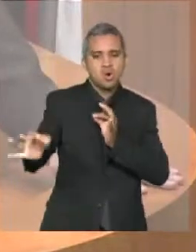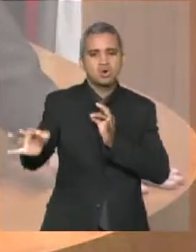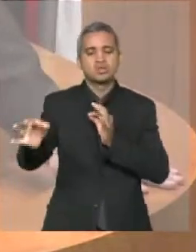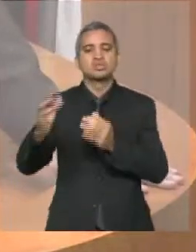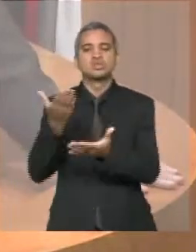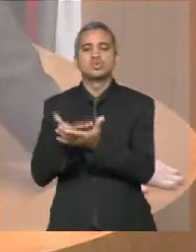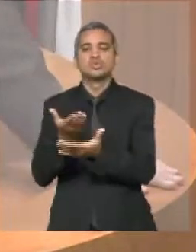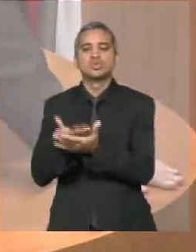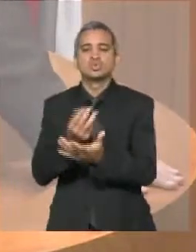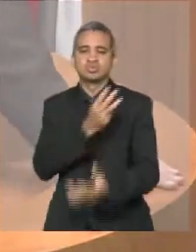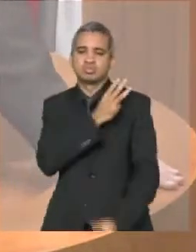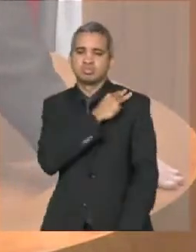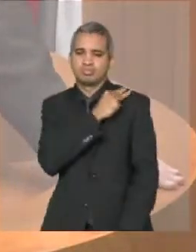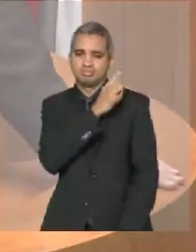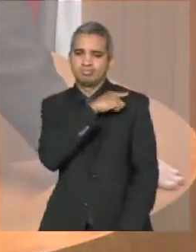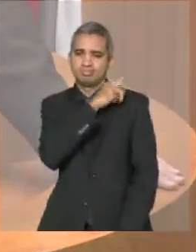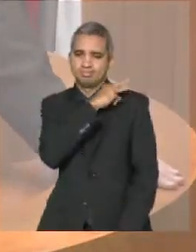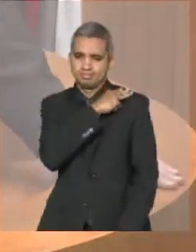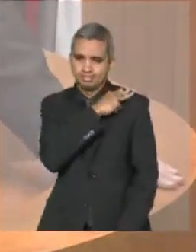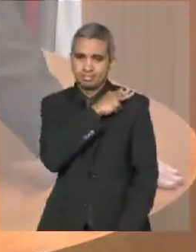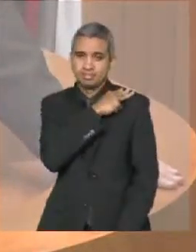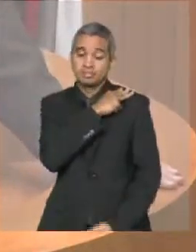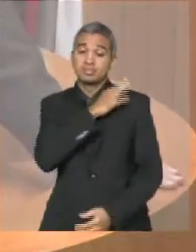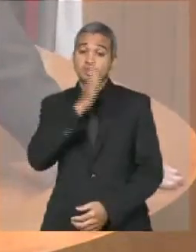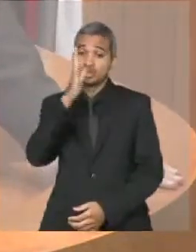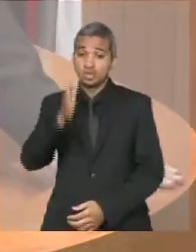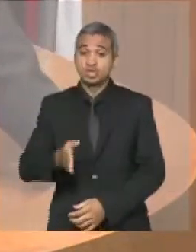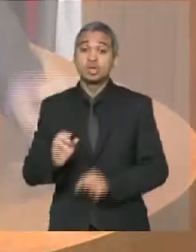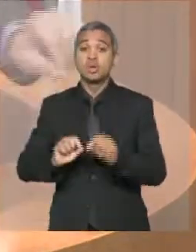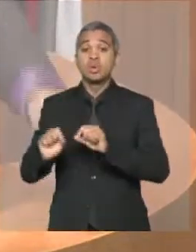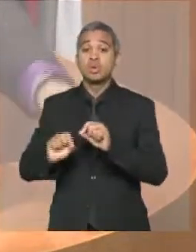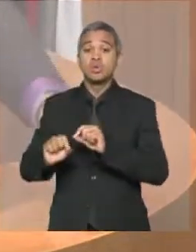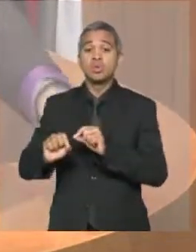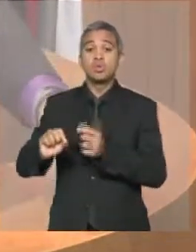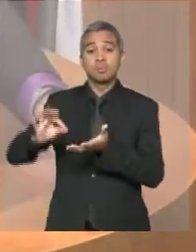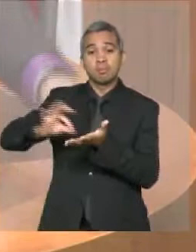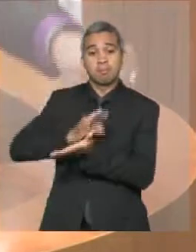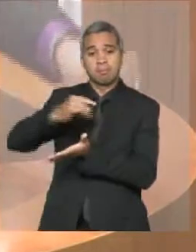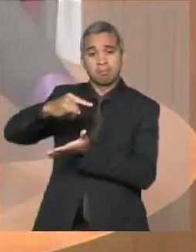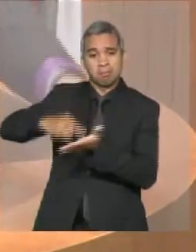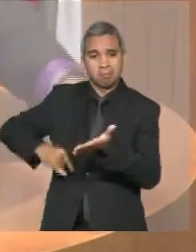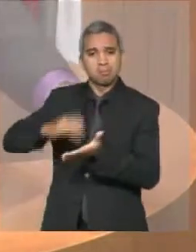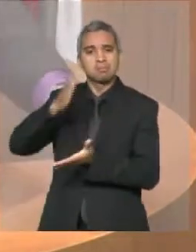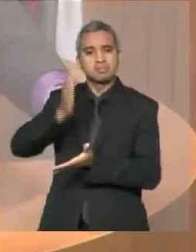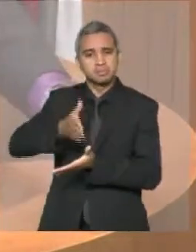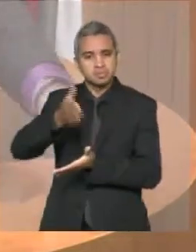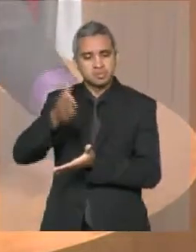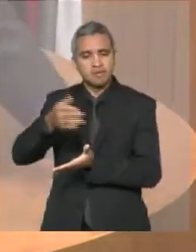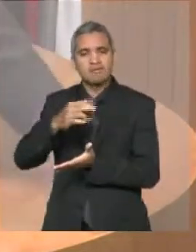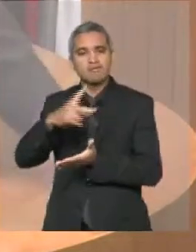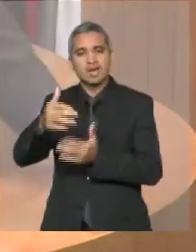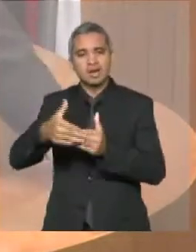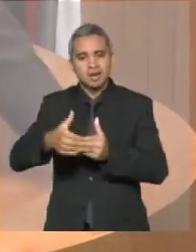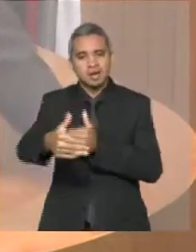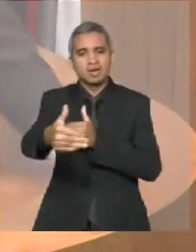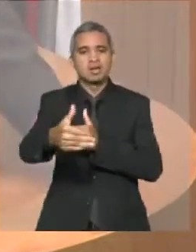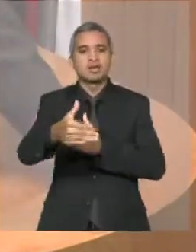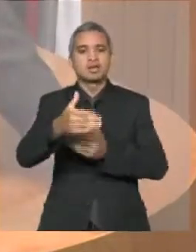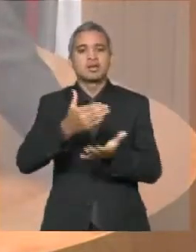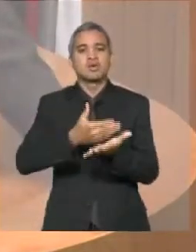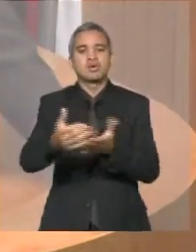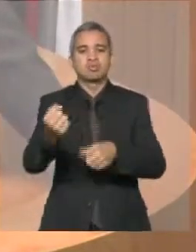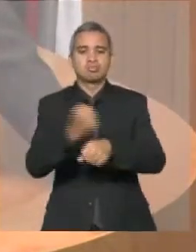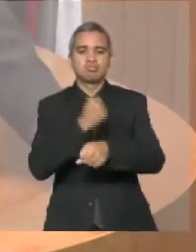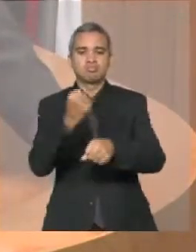médio. E já está indo à licitação e logo, até o final do ano, já inicia essa obra da construção da escola